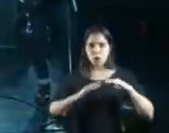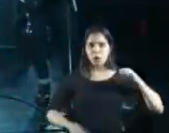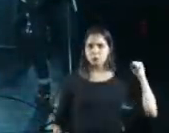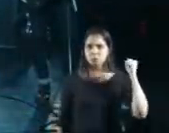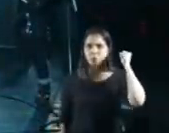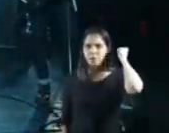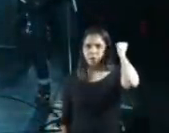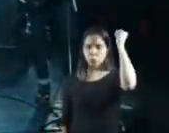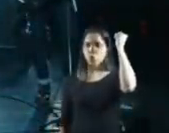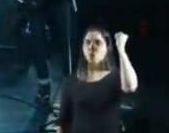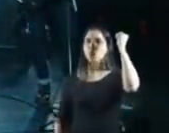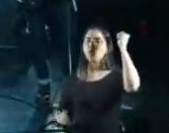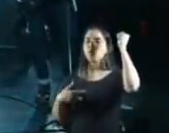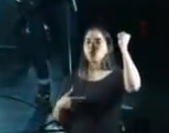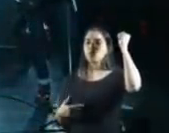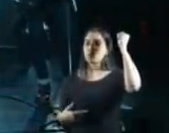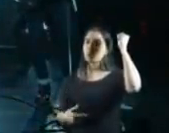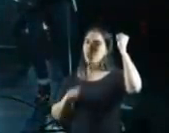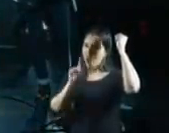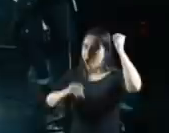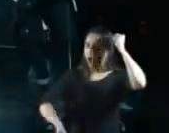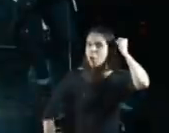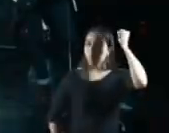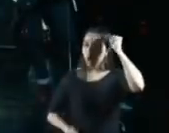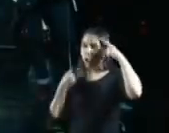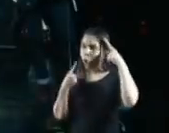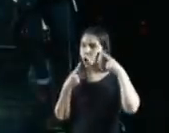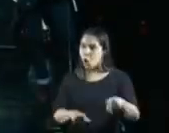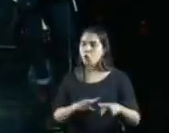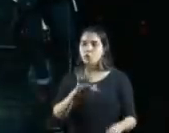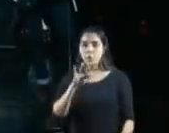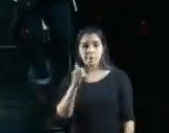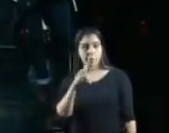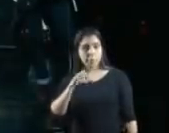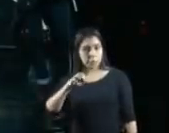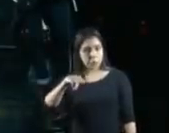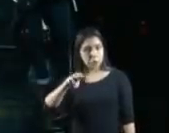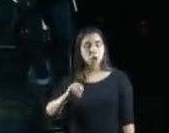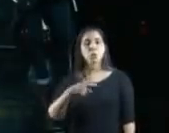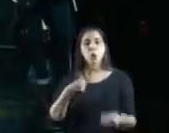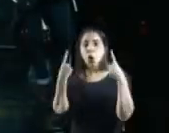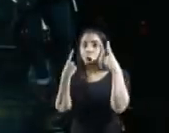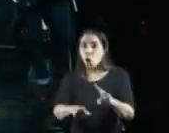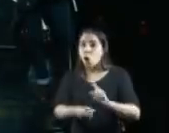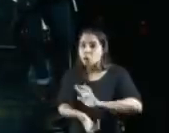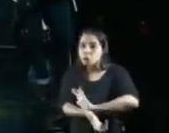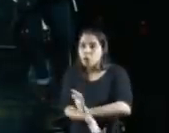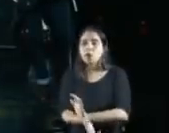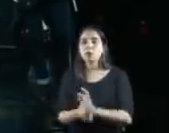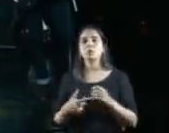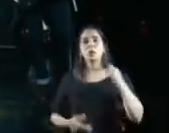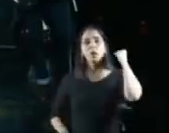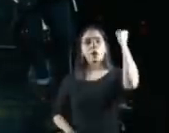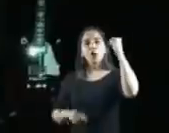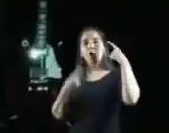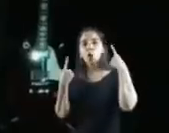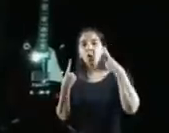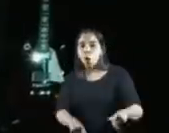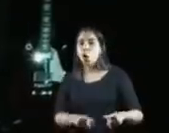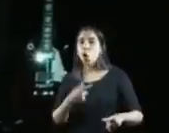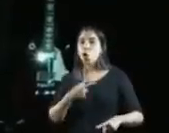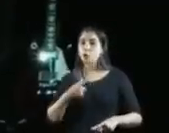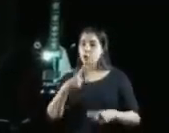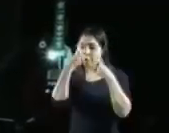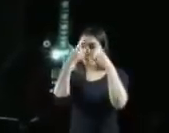punho para o ar, um punho antifascista, um punho antirracista, um punho